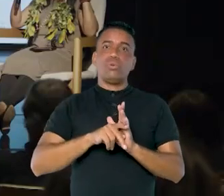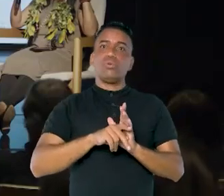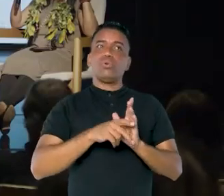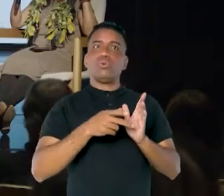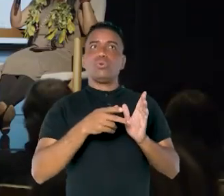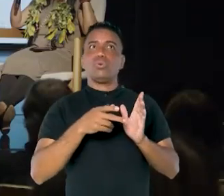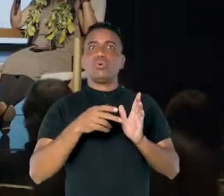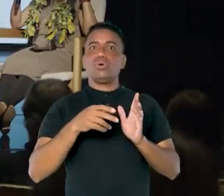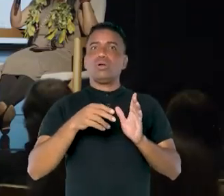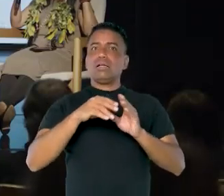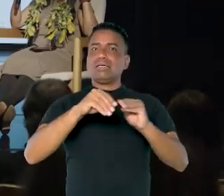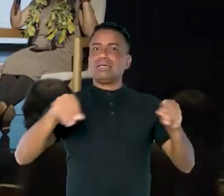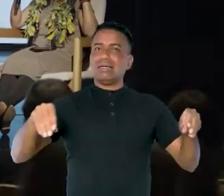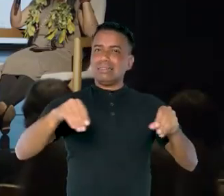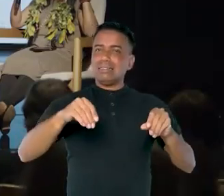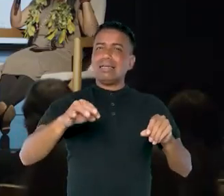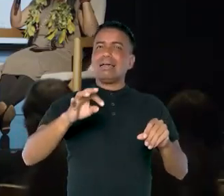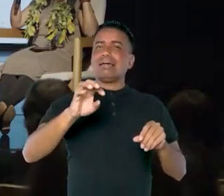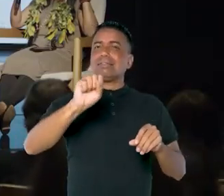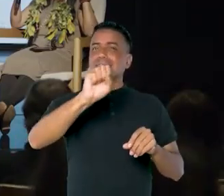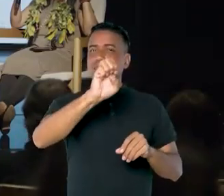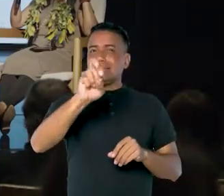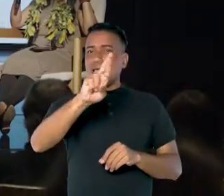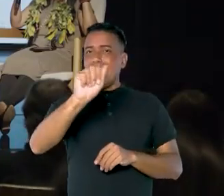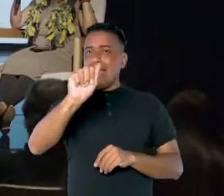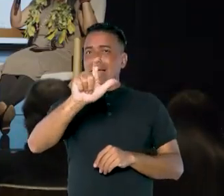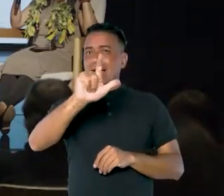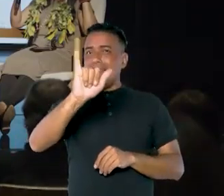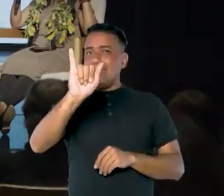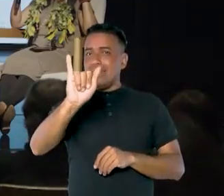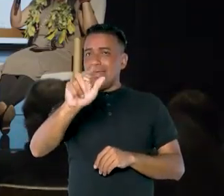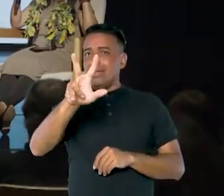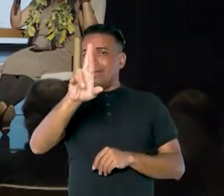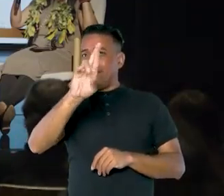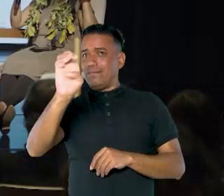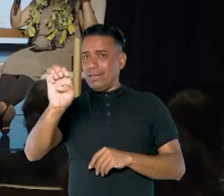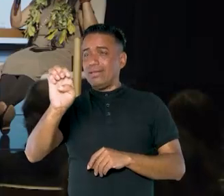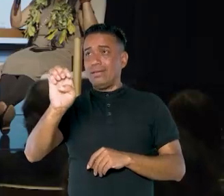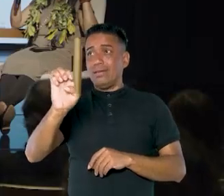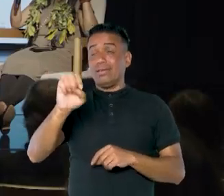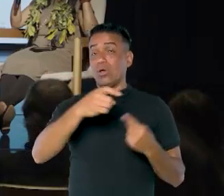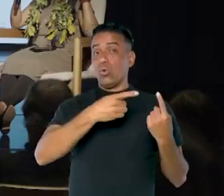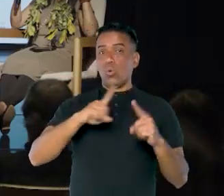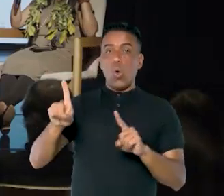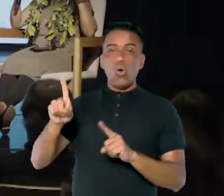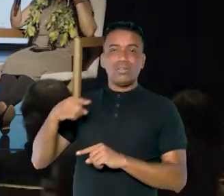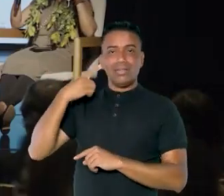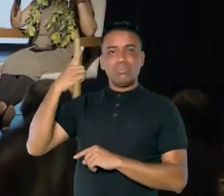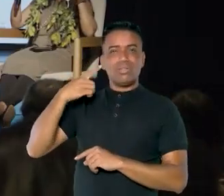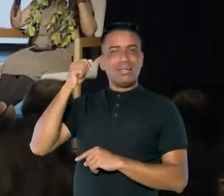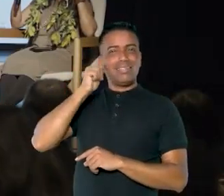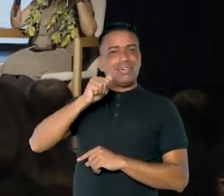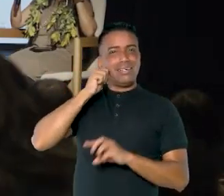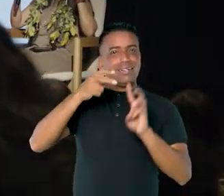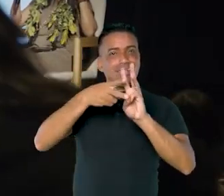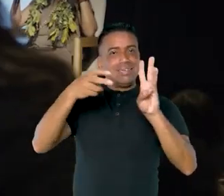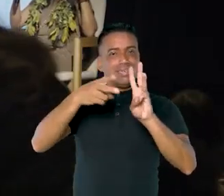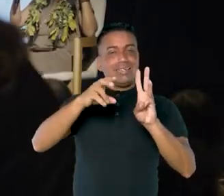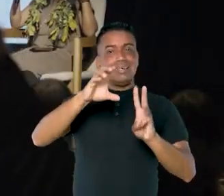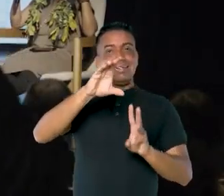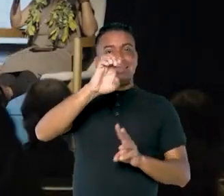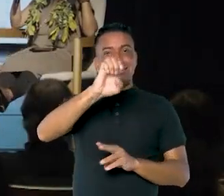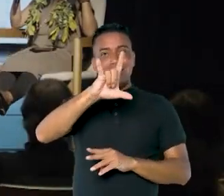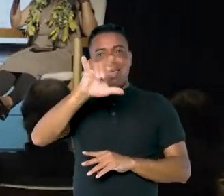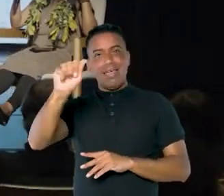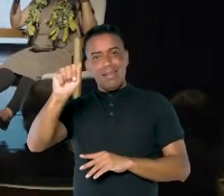nos últimos dias, né? E a gente viu, inclusive, cenas de violência contra a deputada Célia Chacriabá, né? que foi